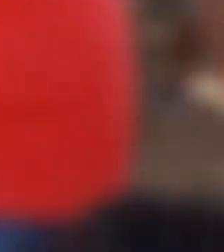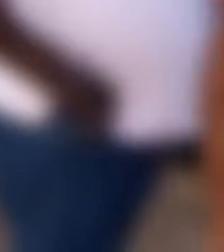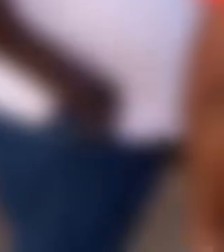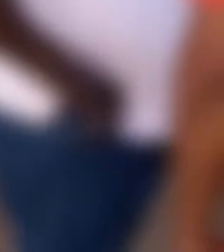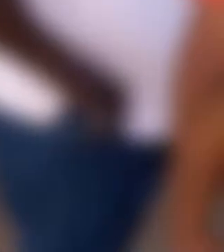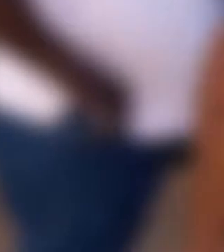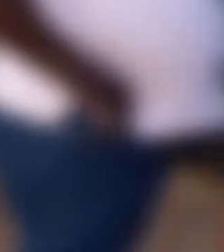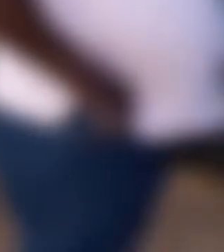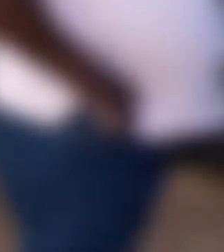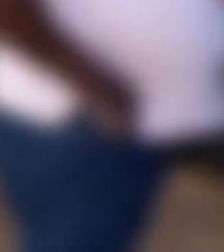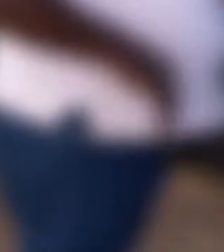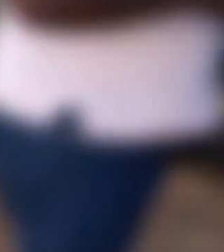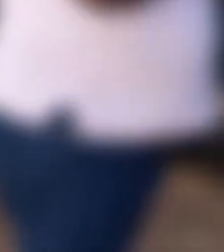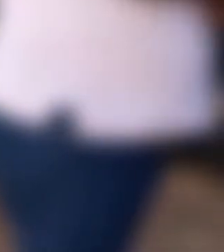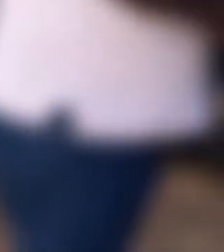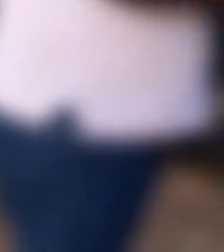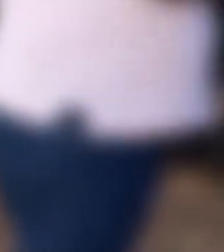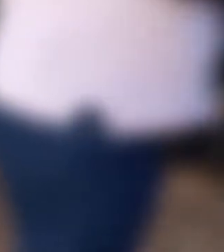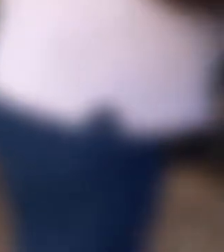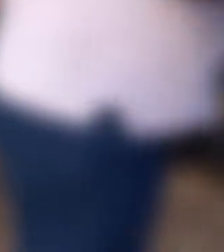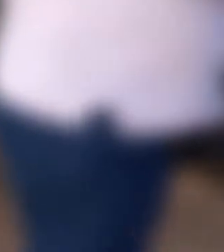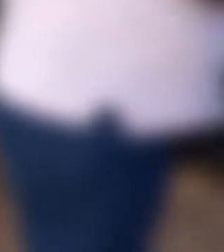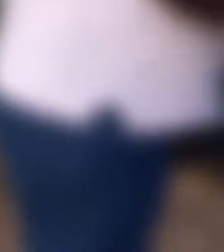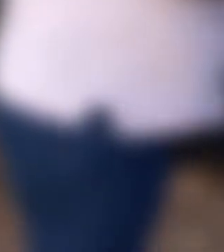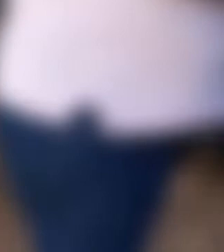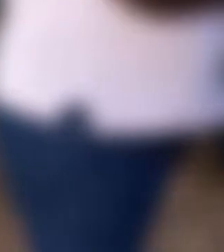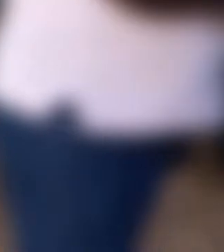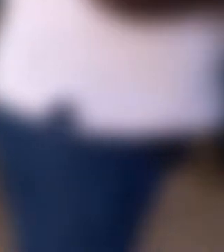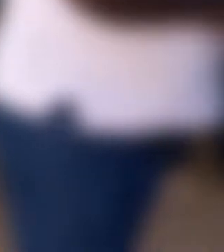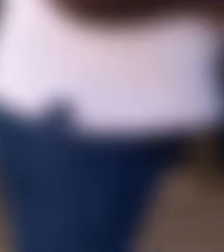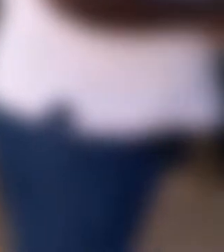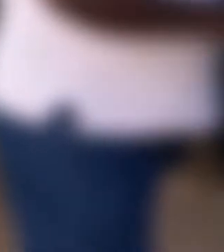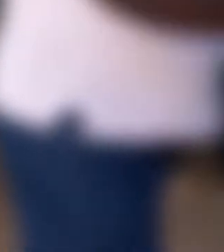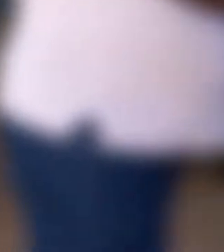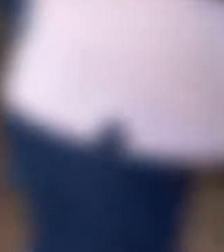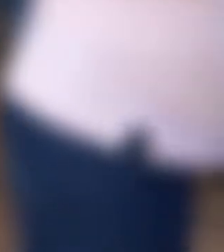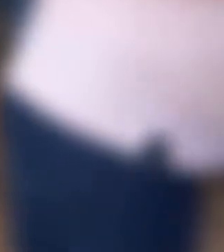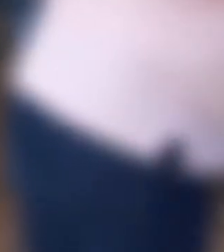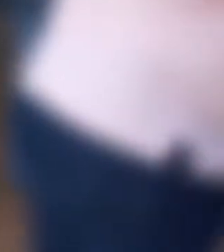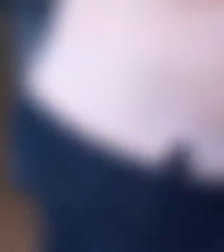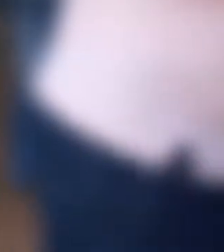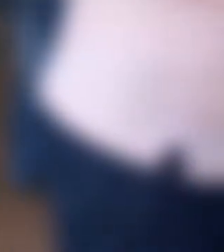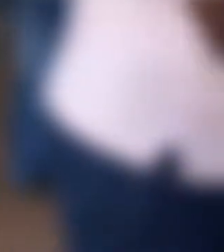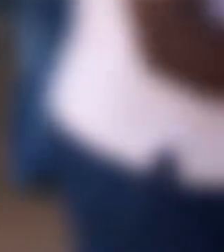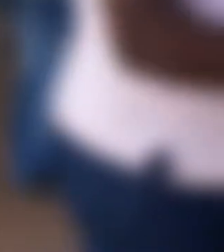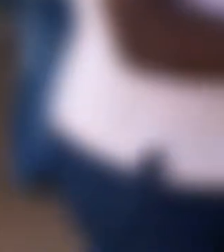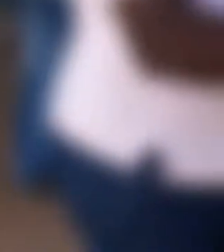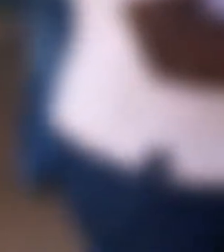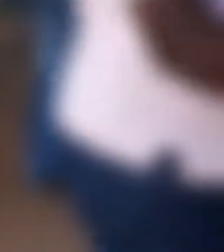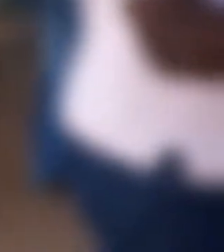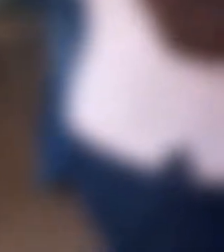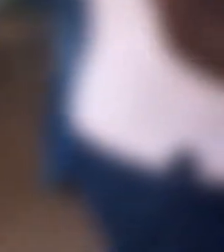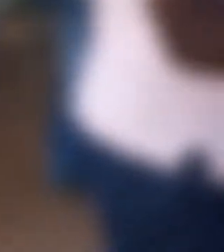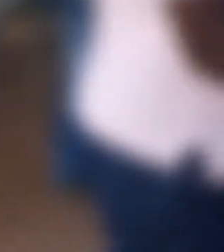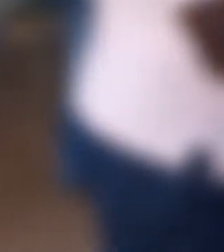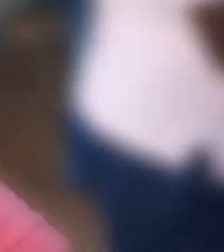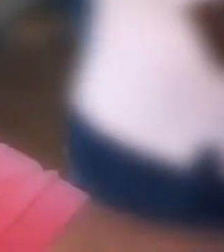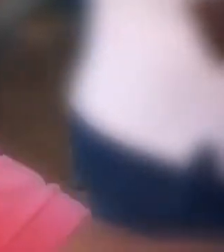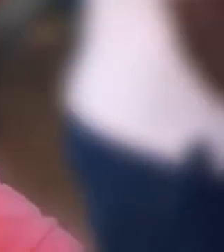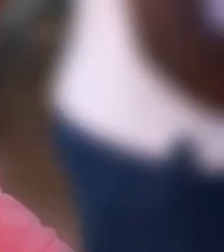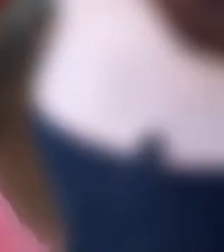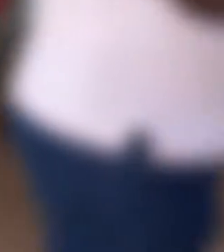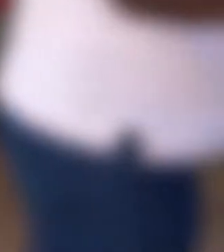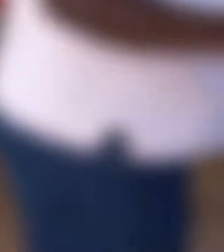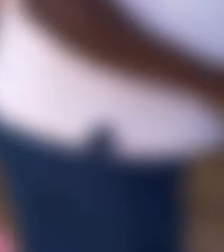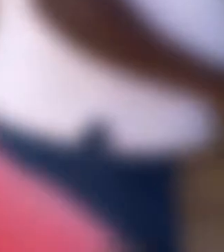a nossa história. Porque para a gente não perder, para não perder a nossa tradição, a nossa cultura, nosso ritual, para essas crianças que estão chegando agora,